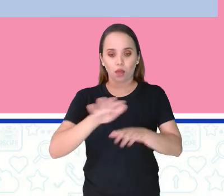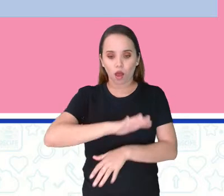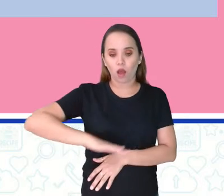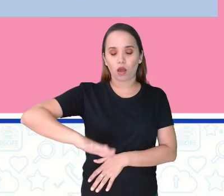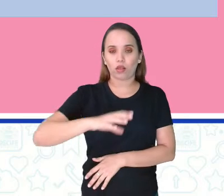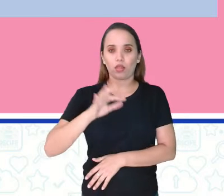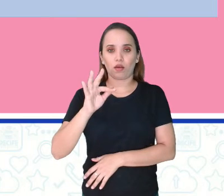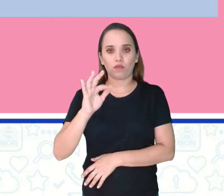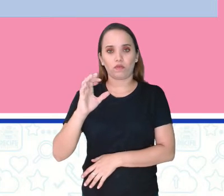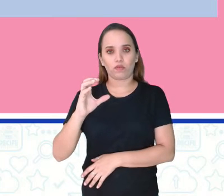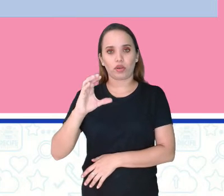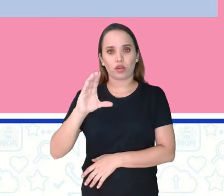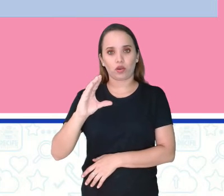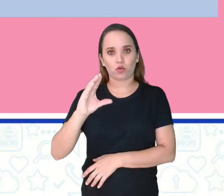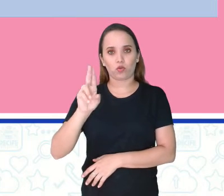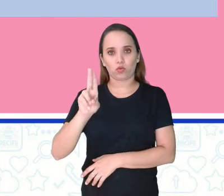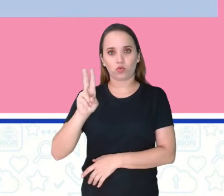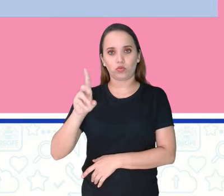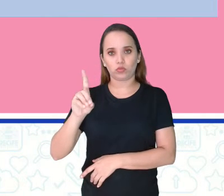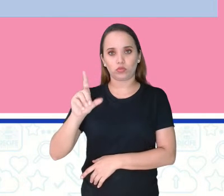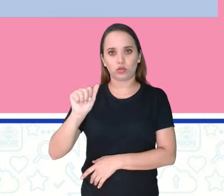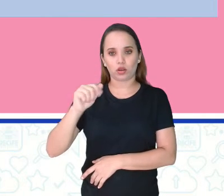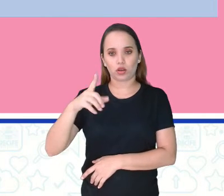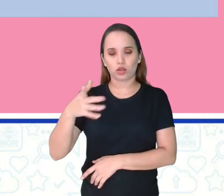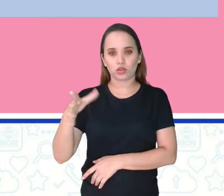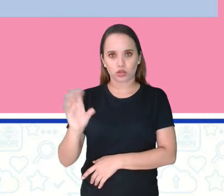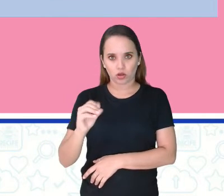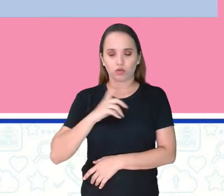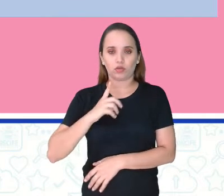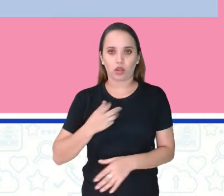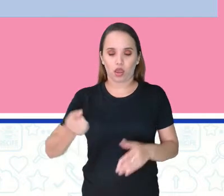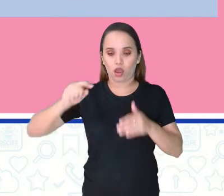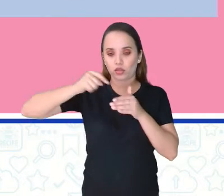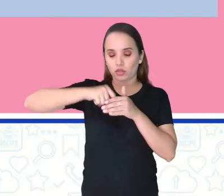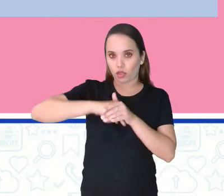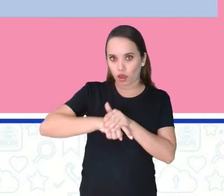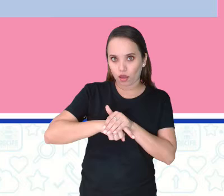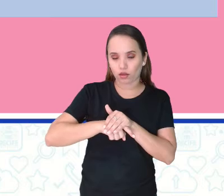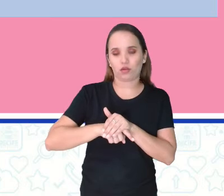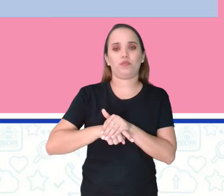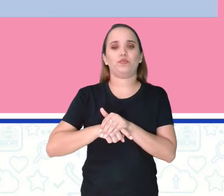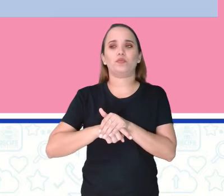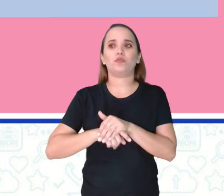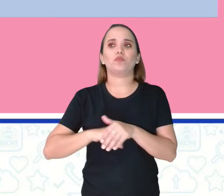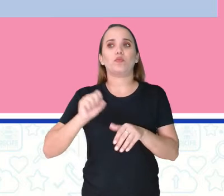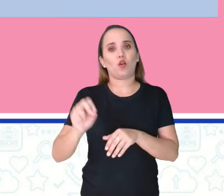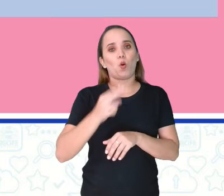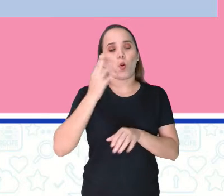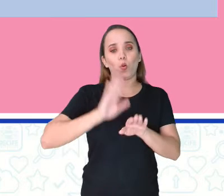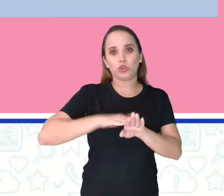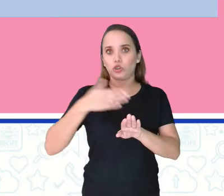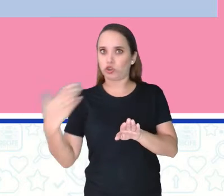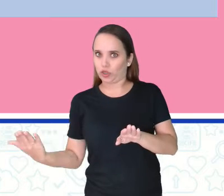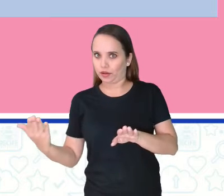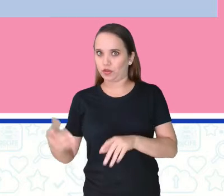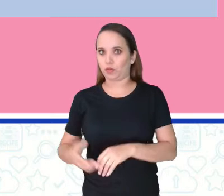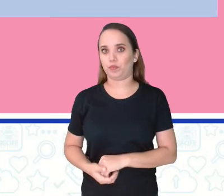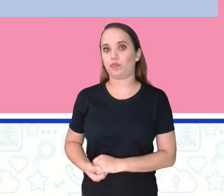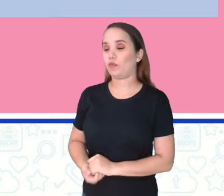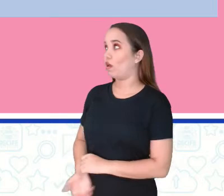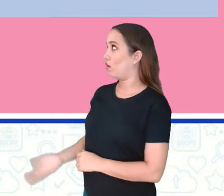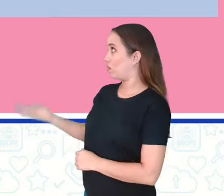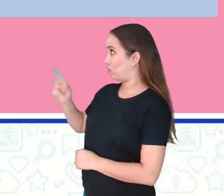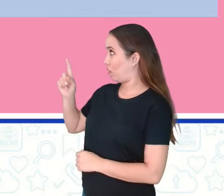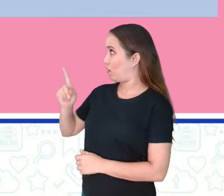nós vimos que possui a fecundação interna ou a fecundação externa. Então, na